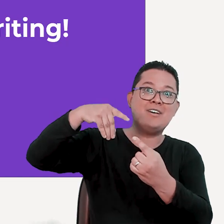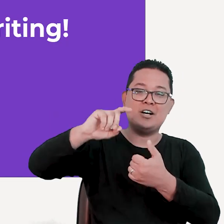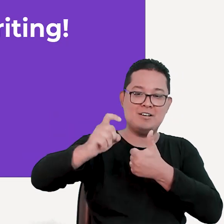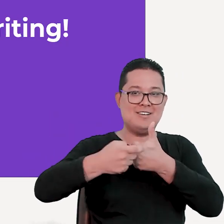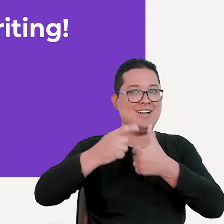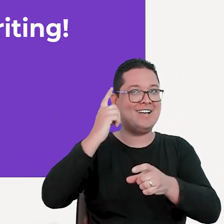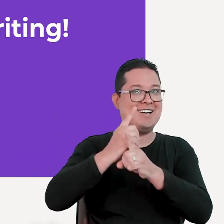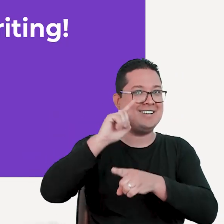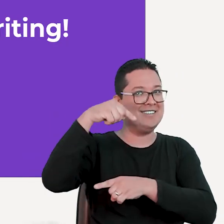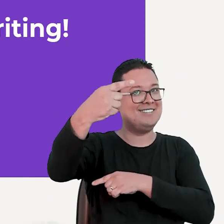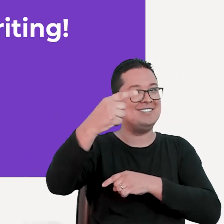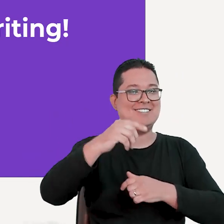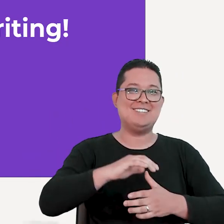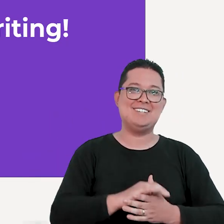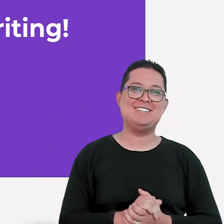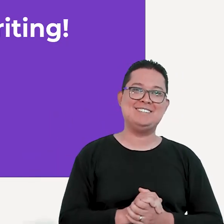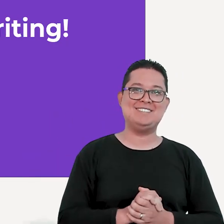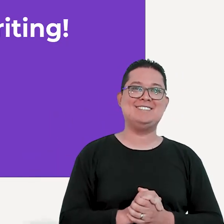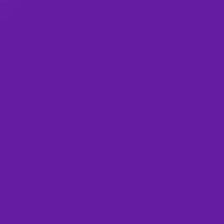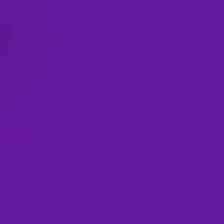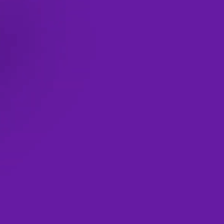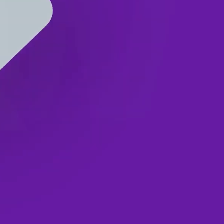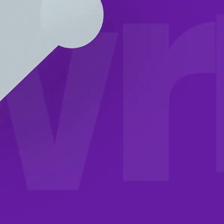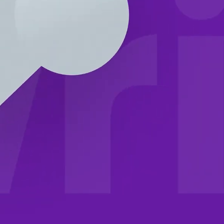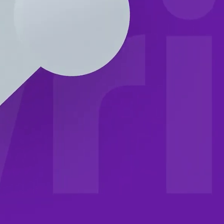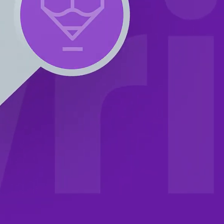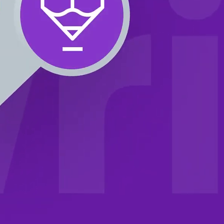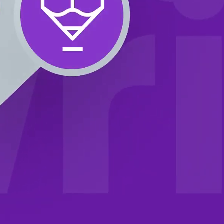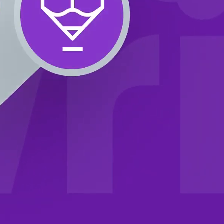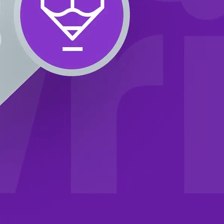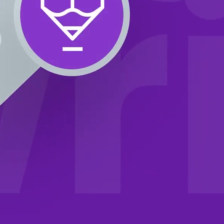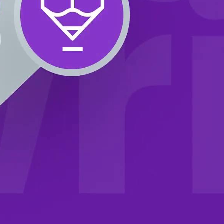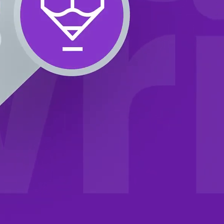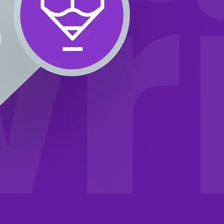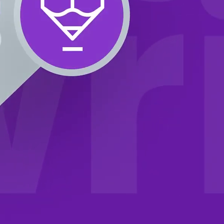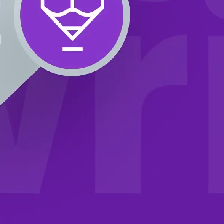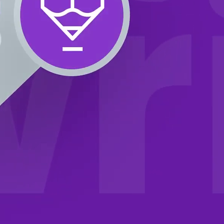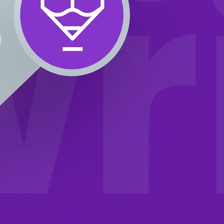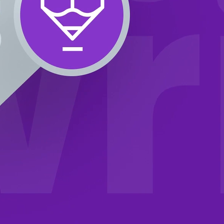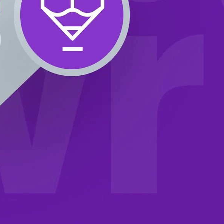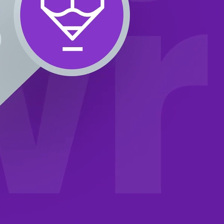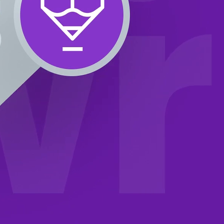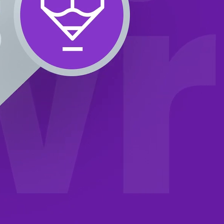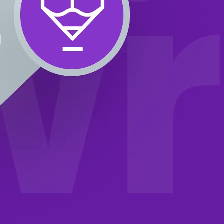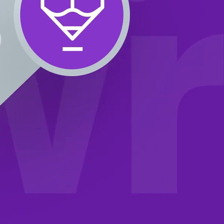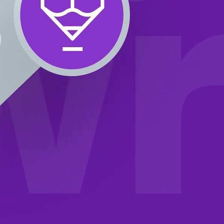like e até a próxima.